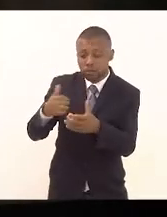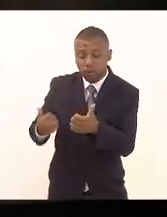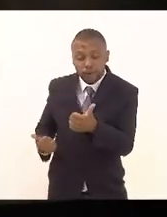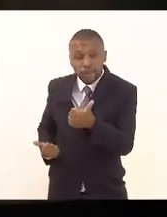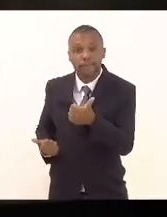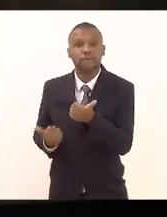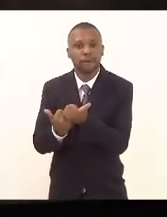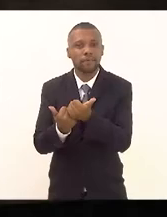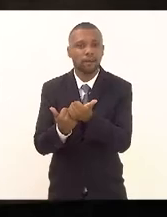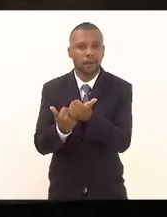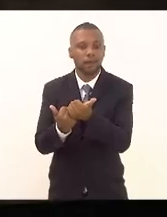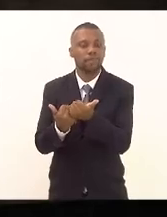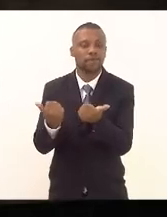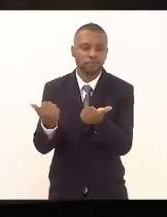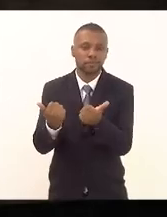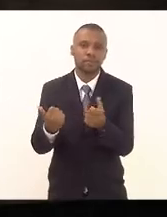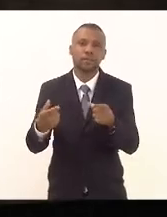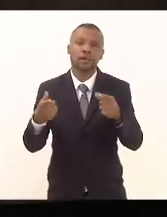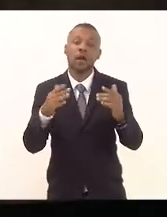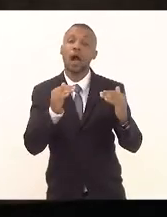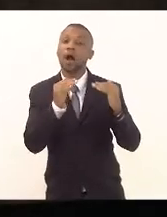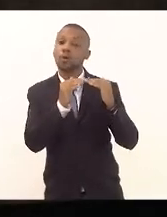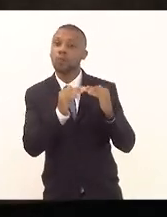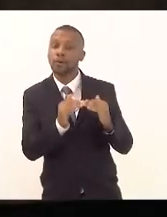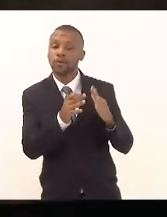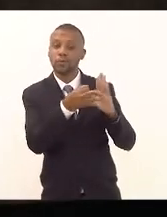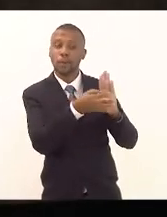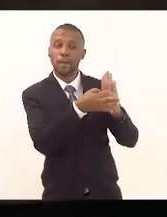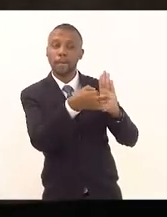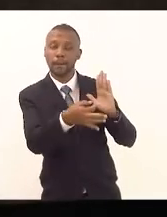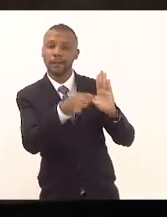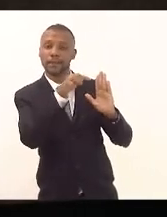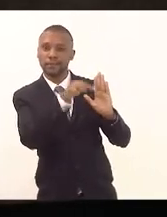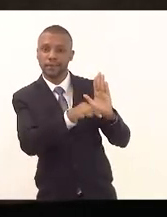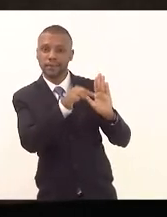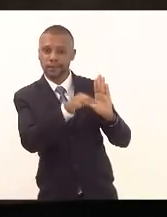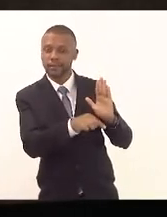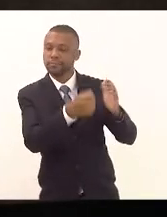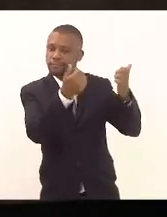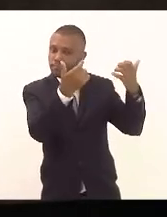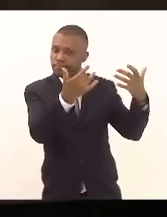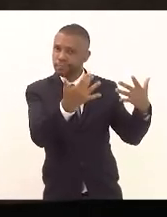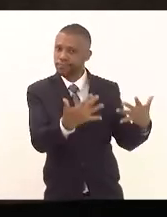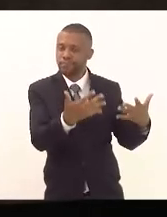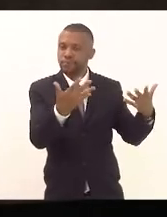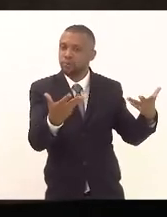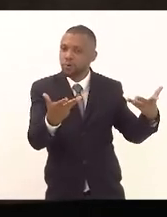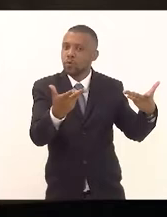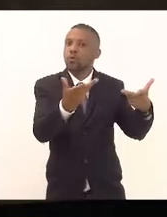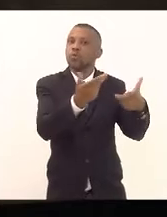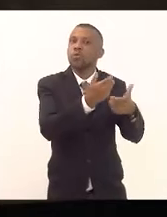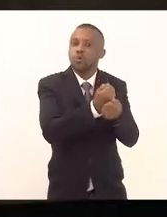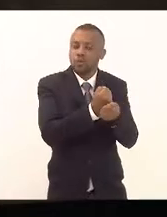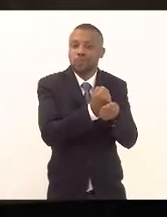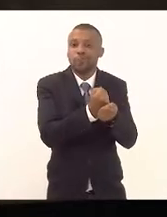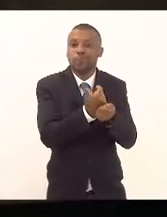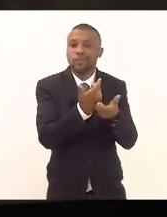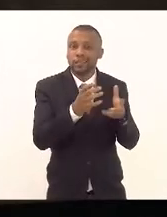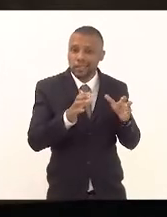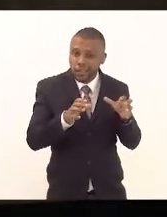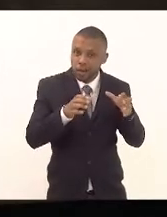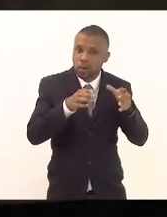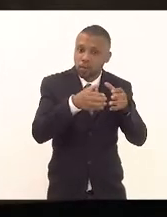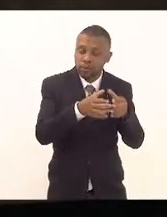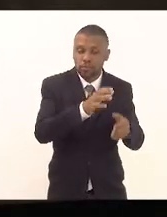favorável, acompanhando o parecer muito bem lançado da Comissão de Constituição